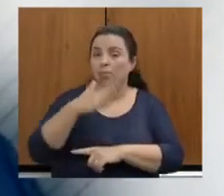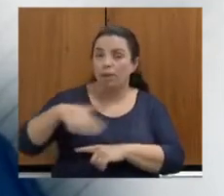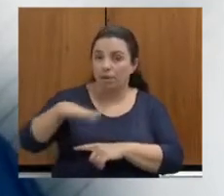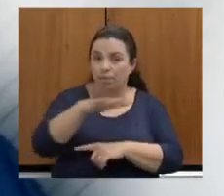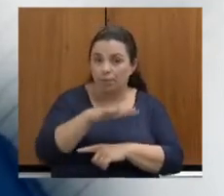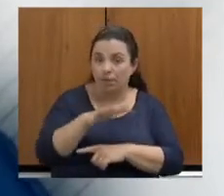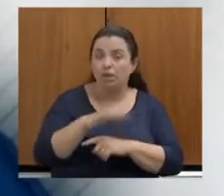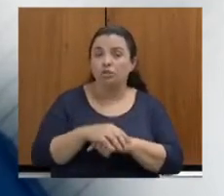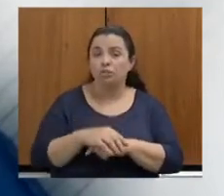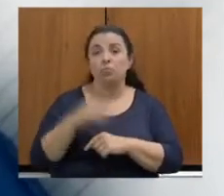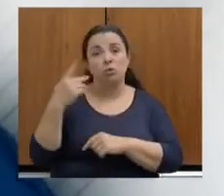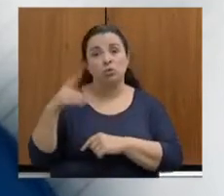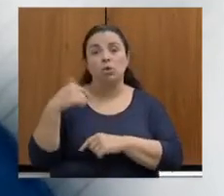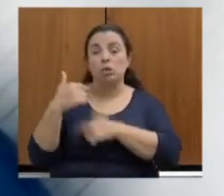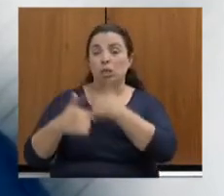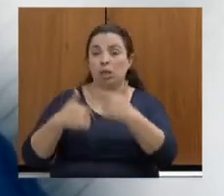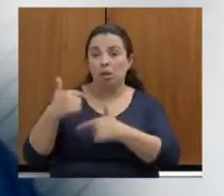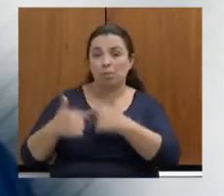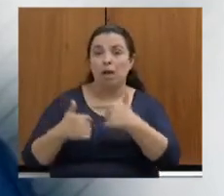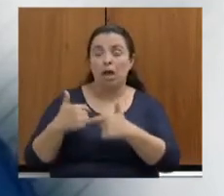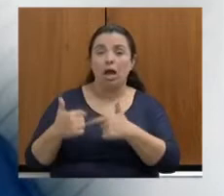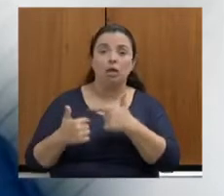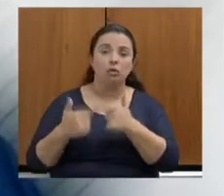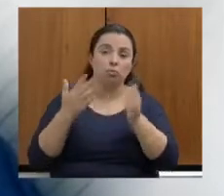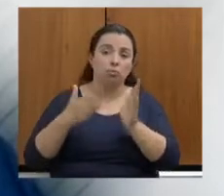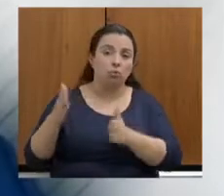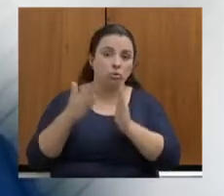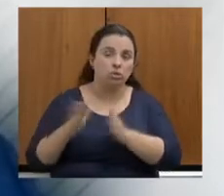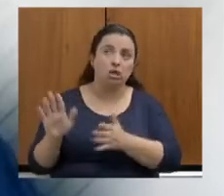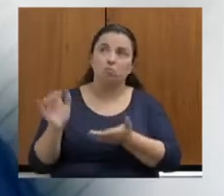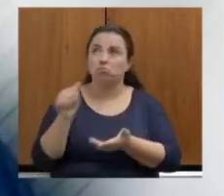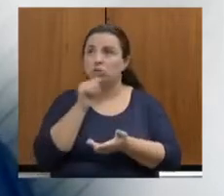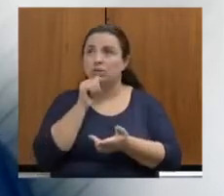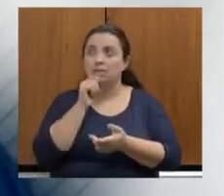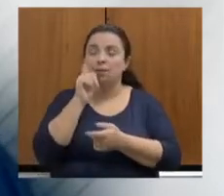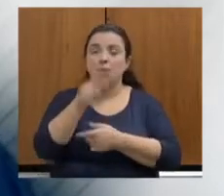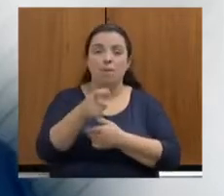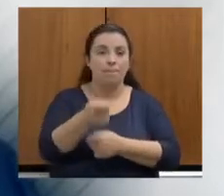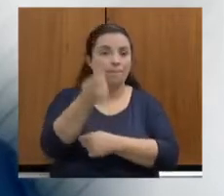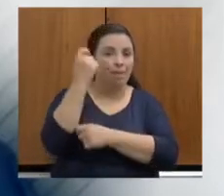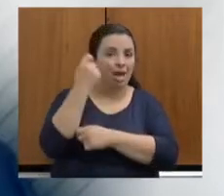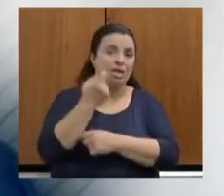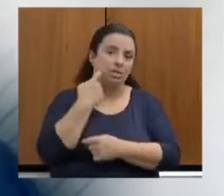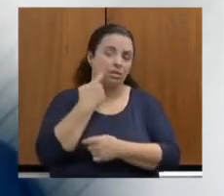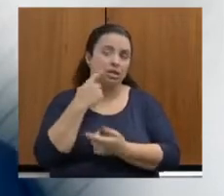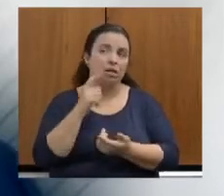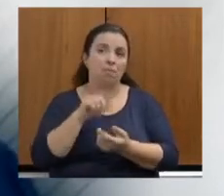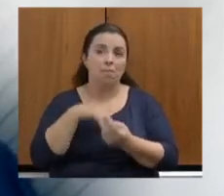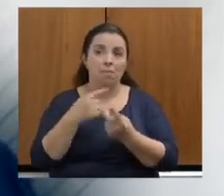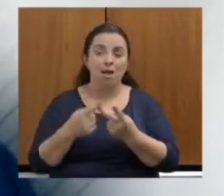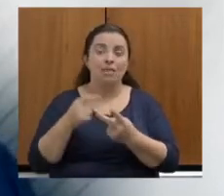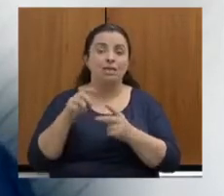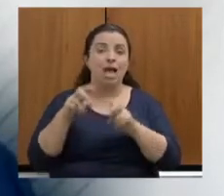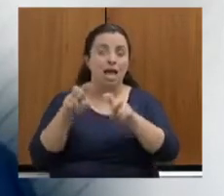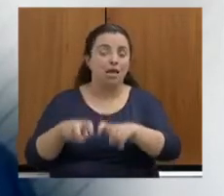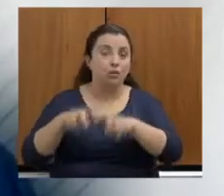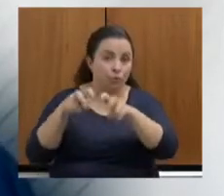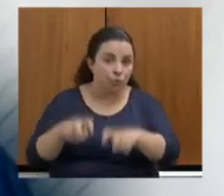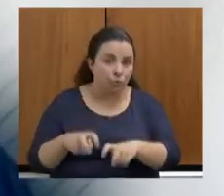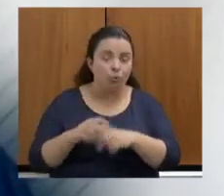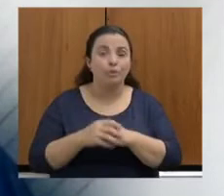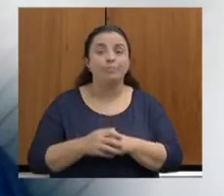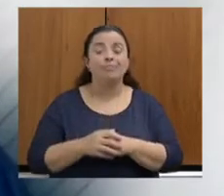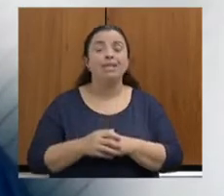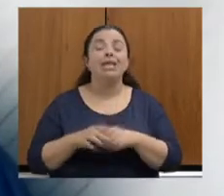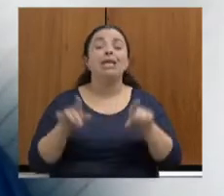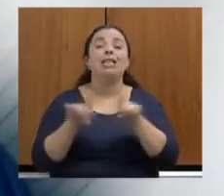exercício de atividades produtivas com Pesca e Agricultura como no geral por exemplo o crescimento